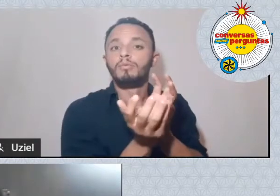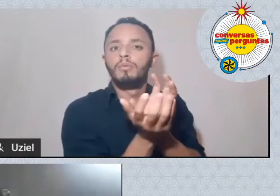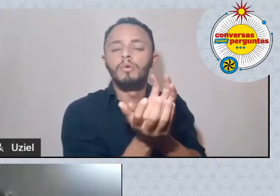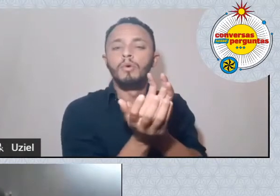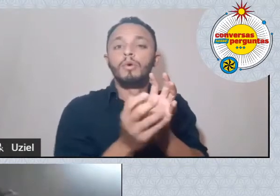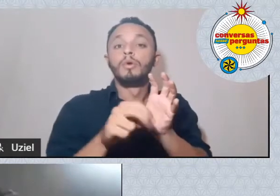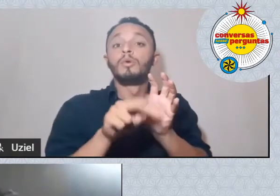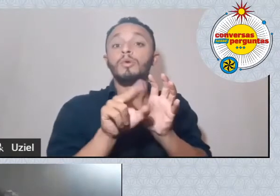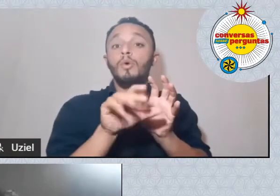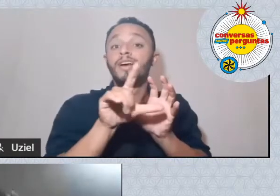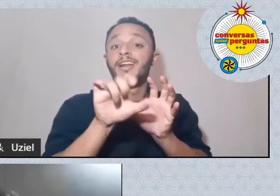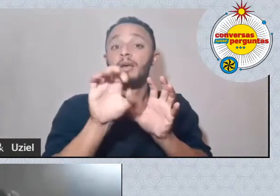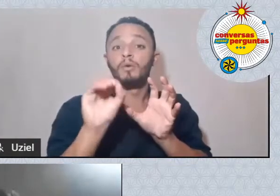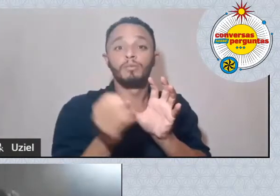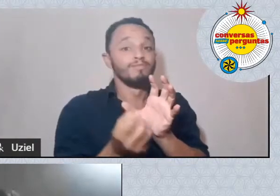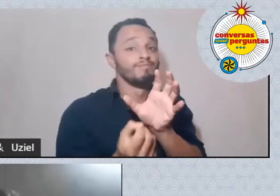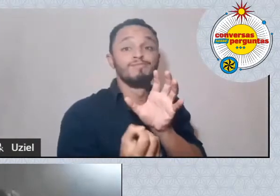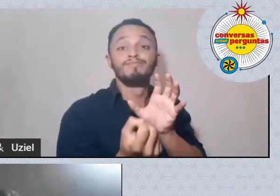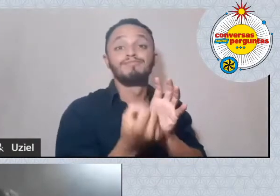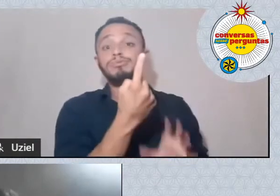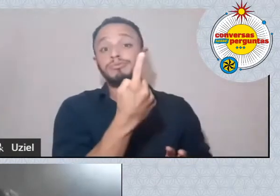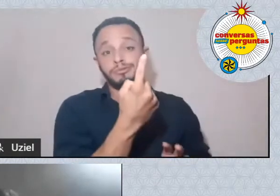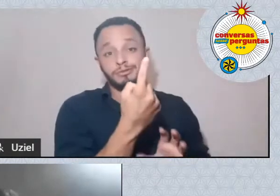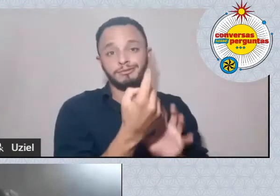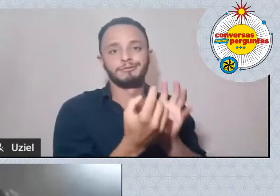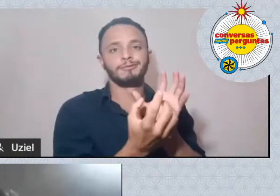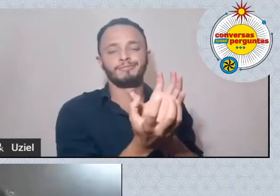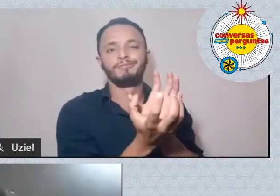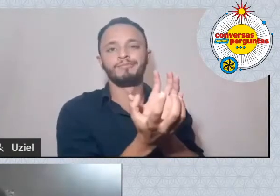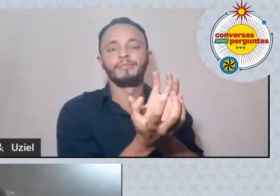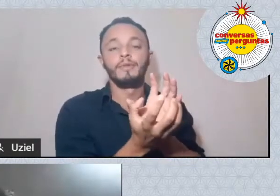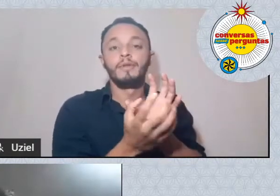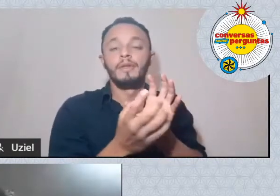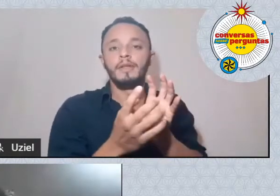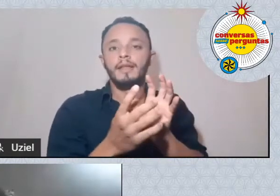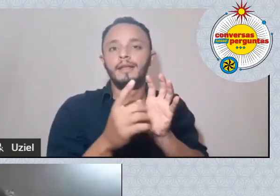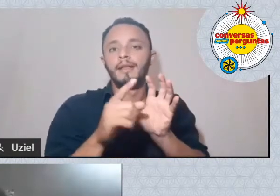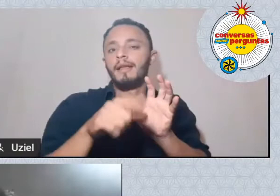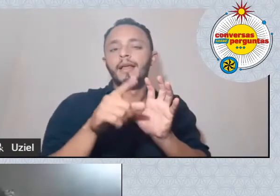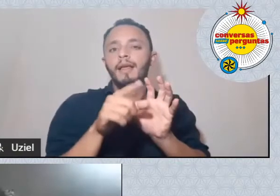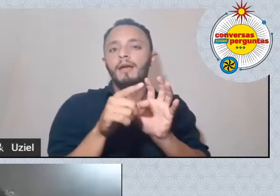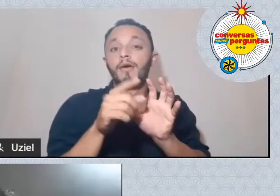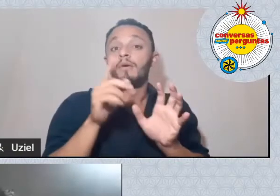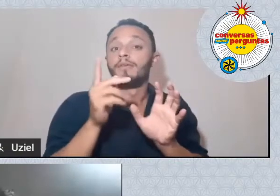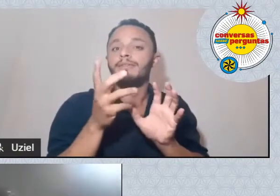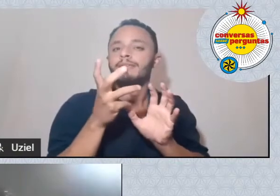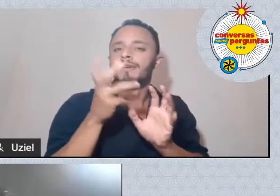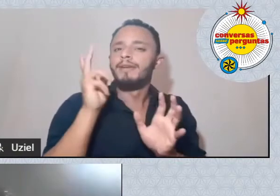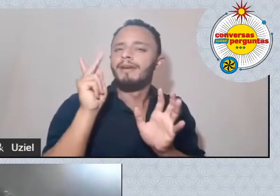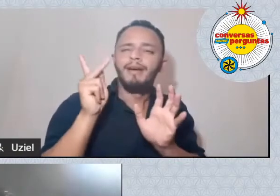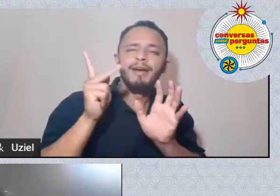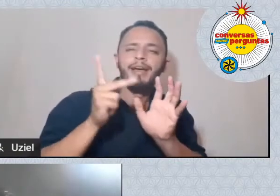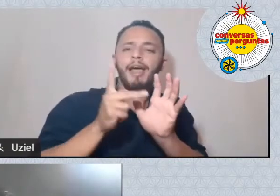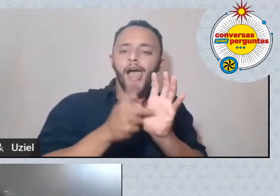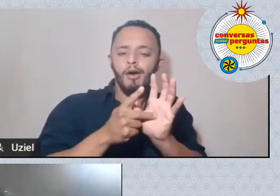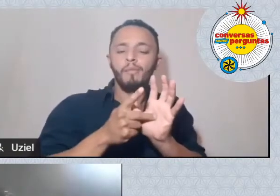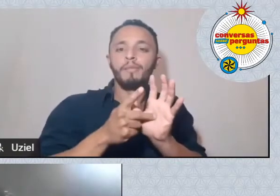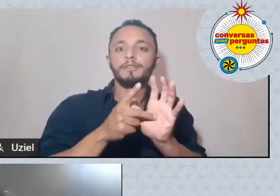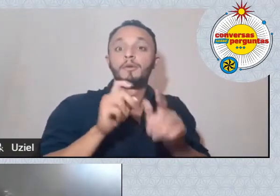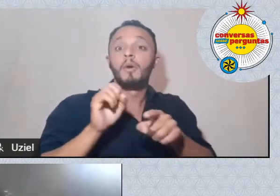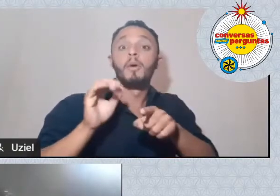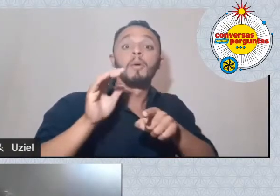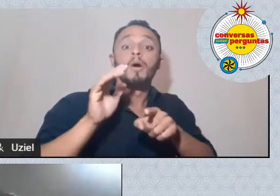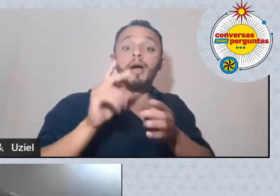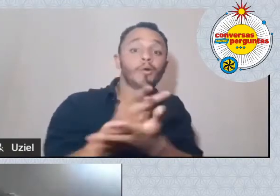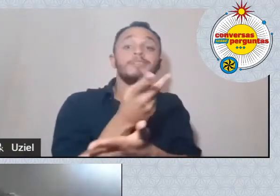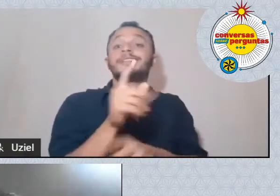núcleo, vamos dizer assim, impossível, né? O que realmente aconteceu? Qual